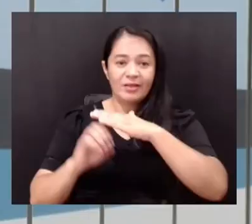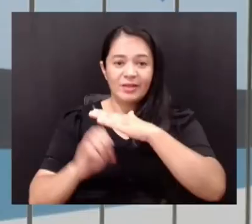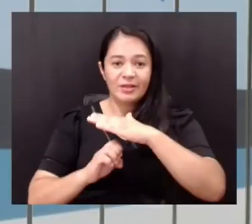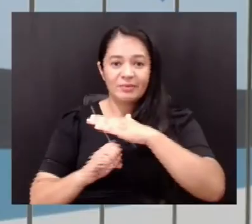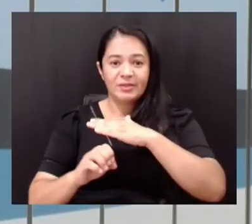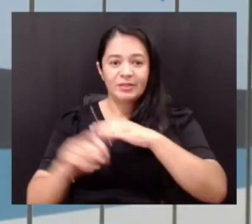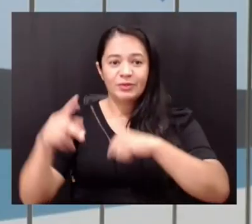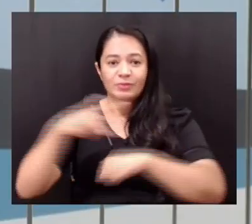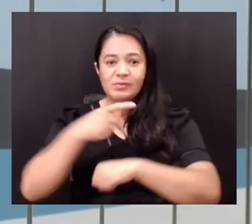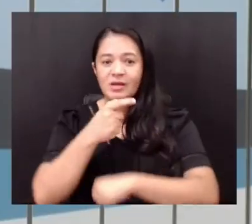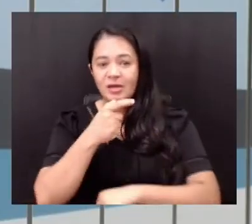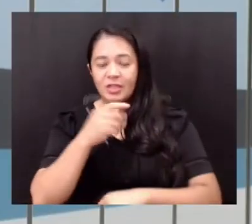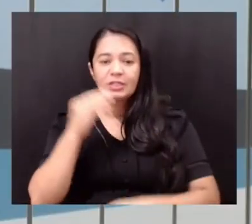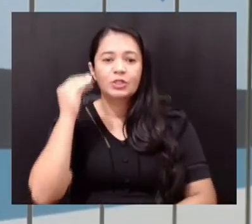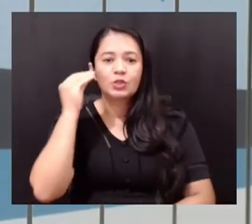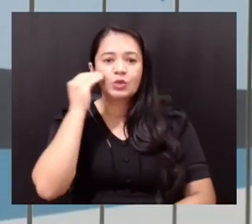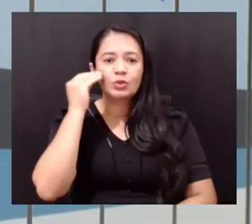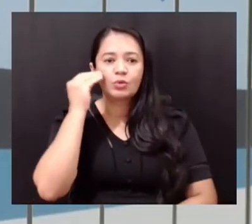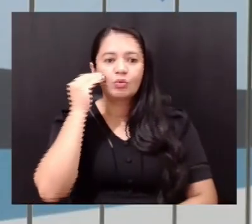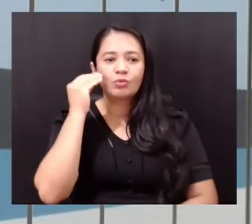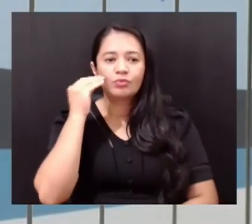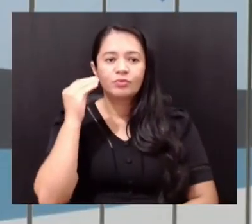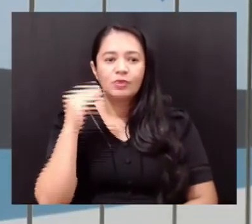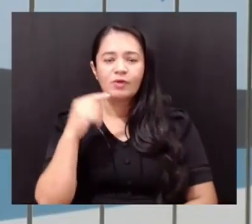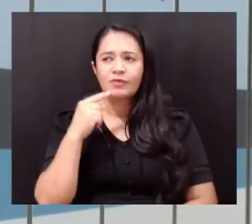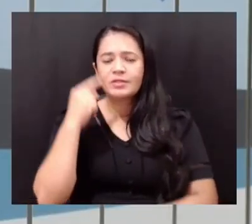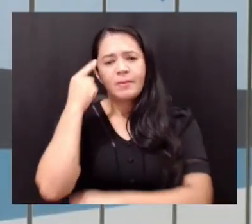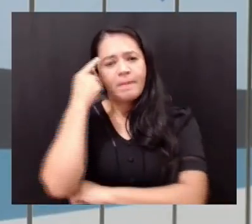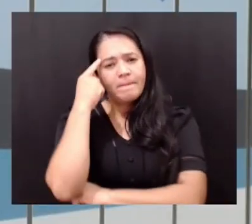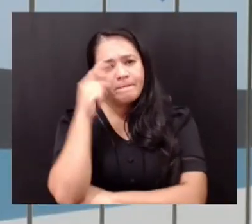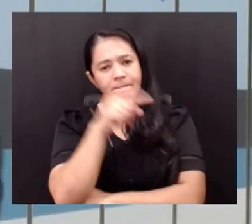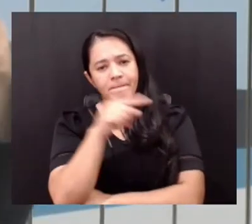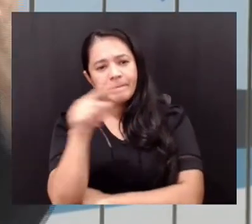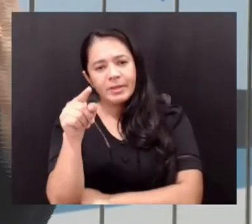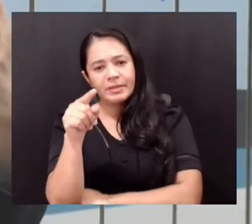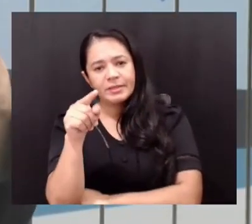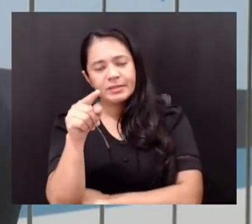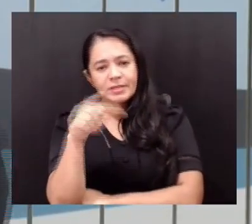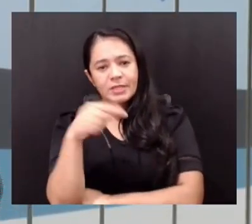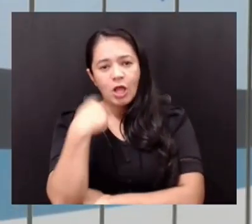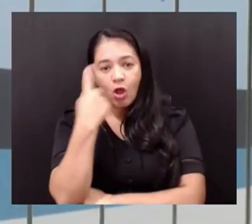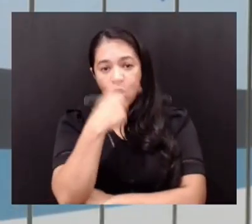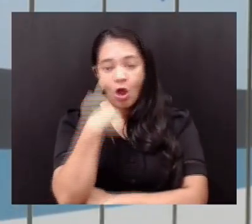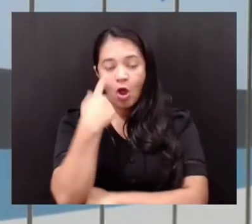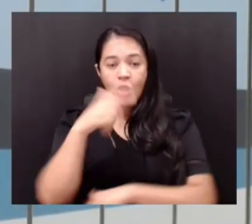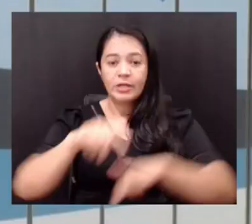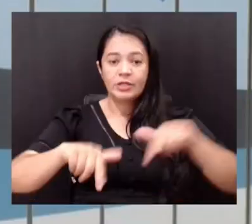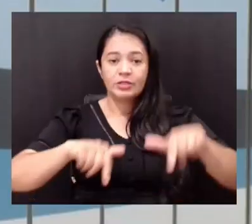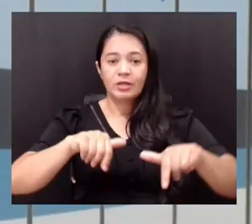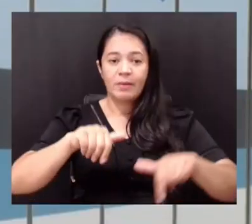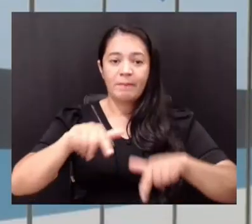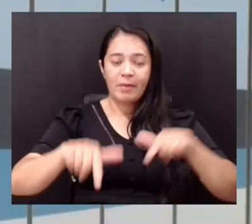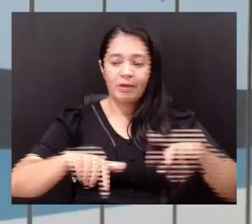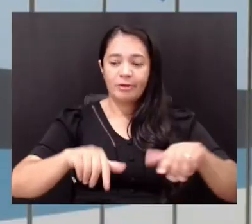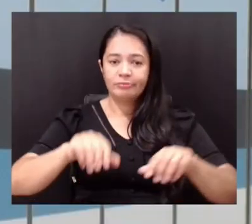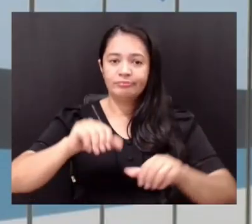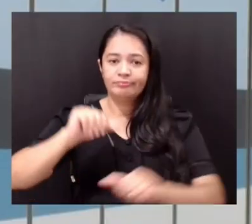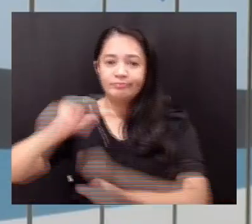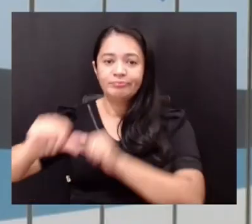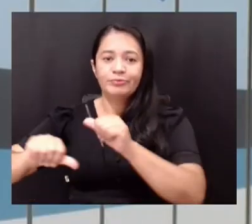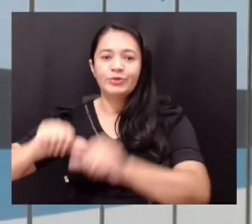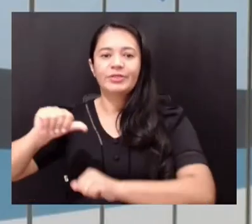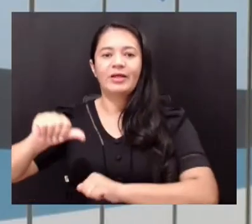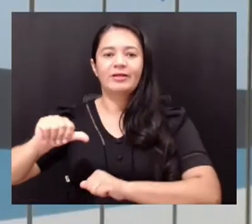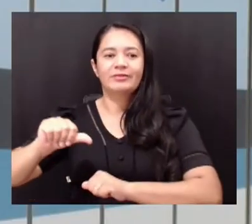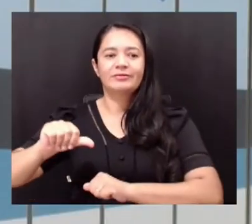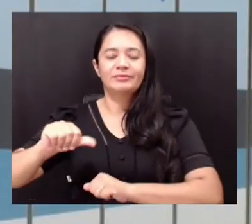teste. Quando você pensa em trocar a jornada, né, de trabalho daqueles profissionais, você tem que